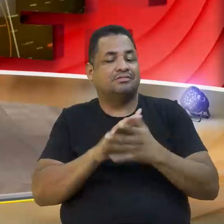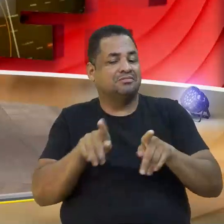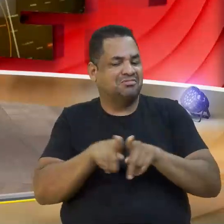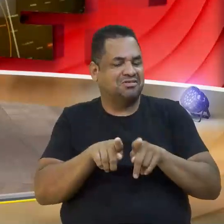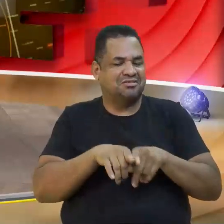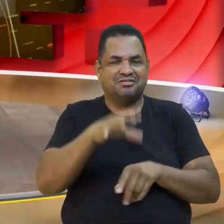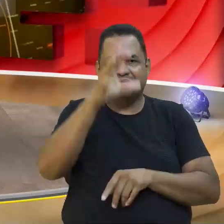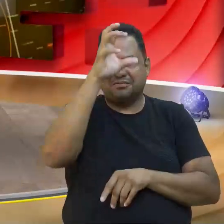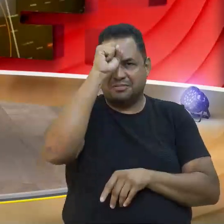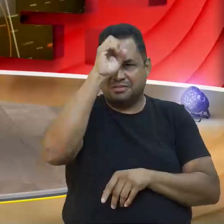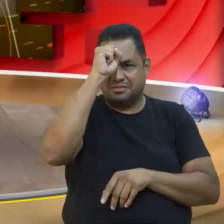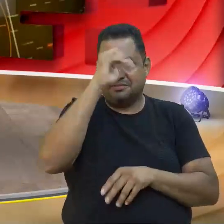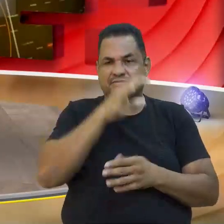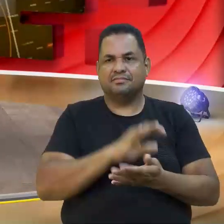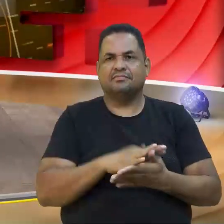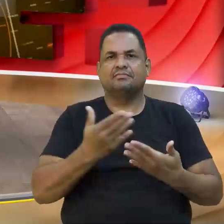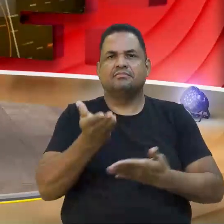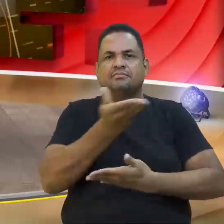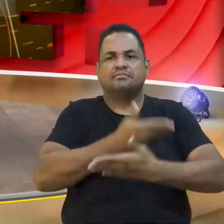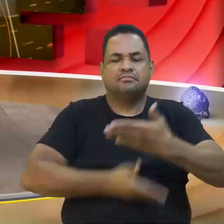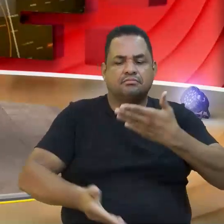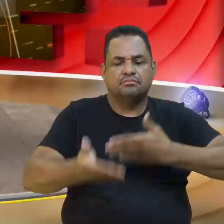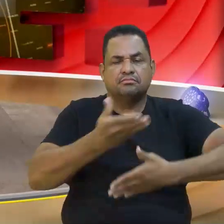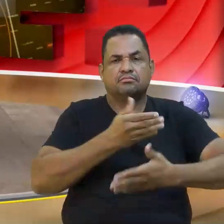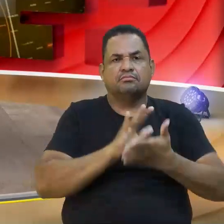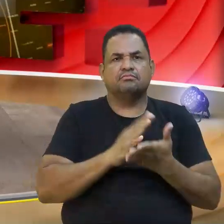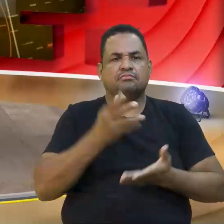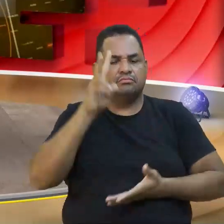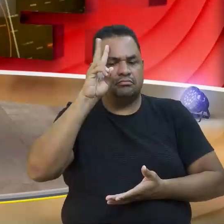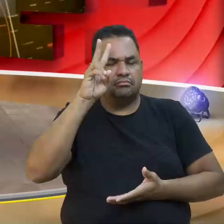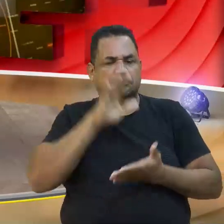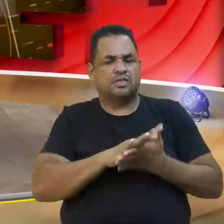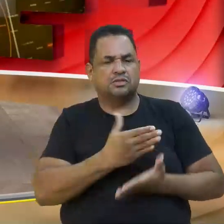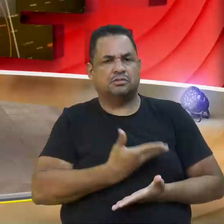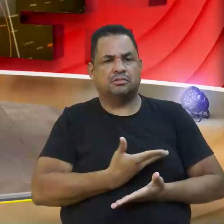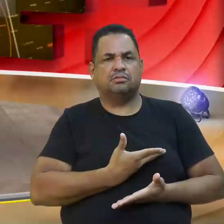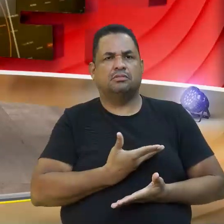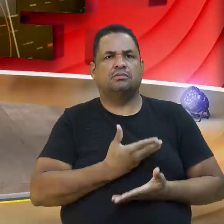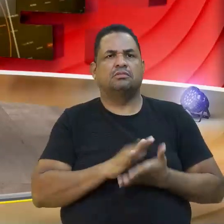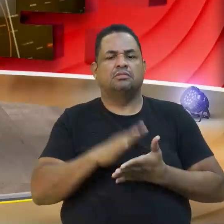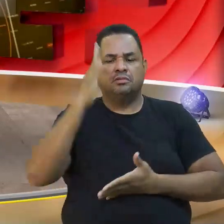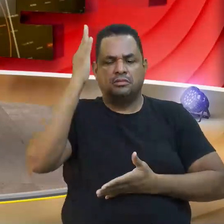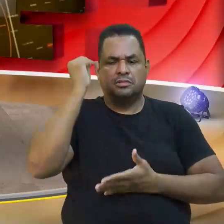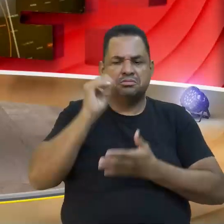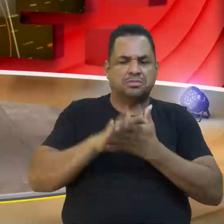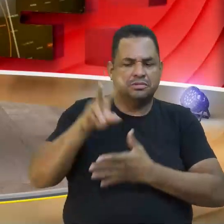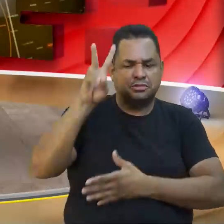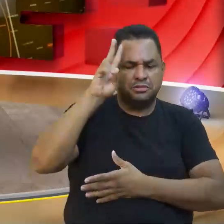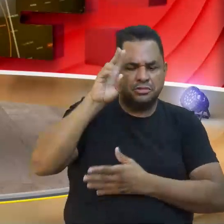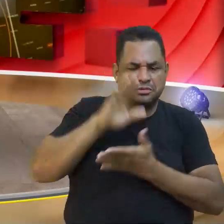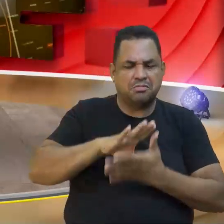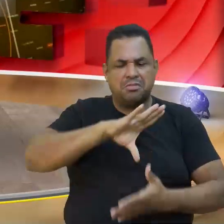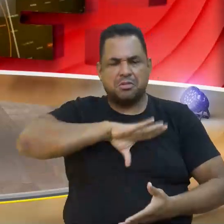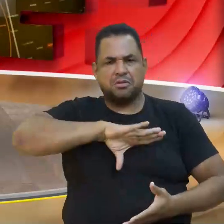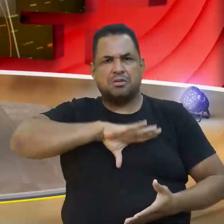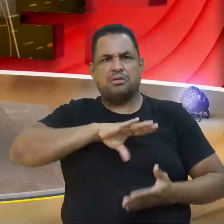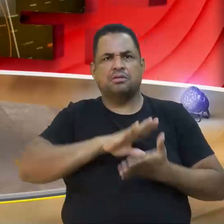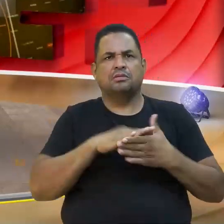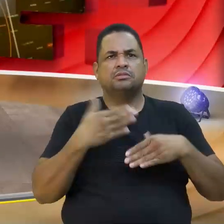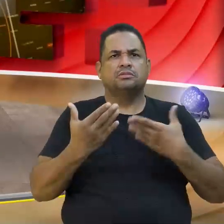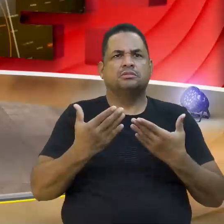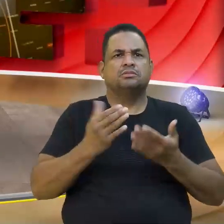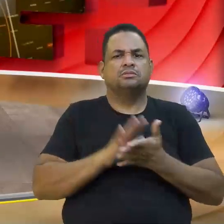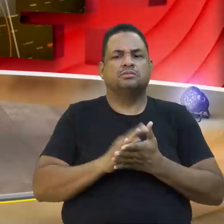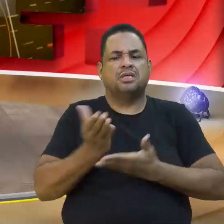Então você que puder fazer essa troca aí, que o professor Maurício falou com seus colegas, né? Ele sabe mais de história, você sabe mais de português, e aí vocês dão